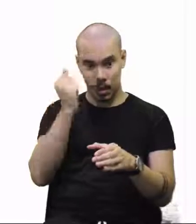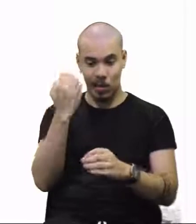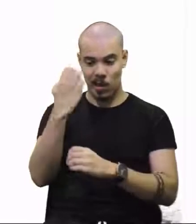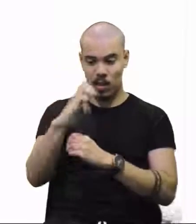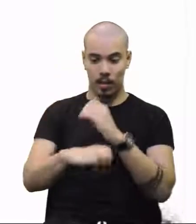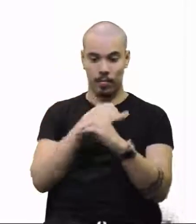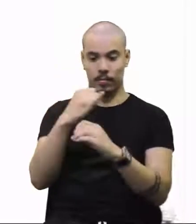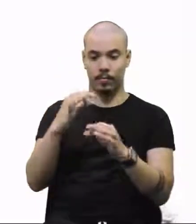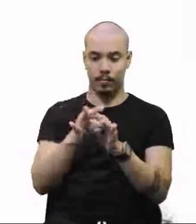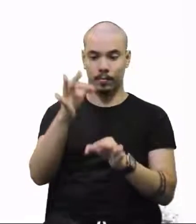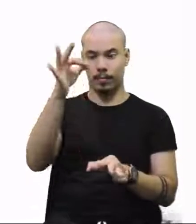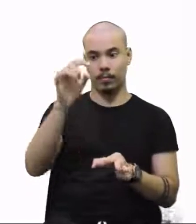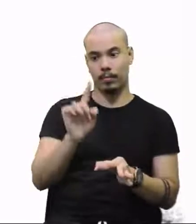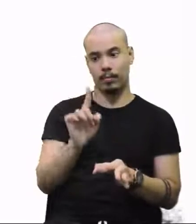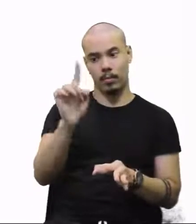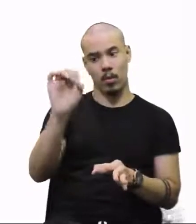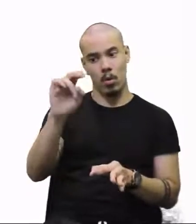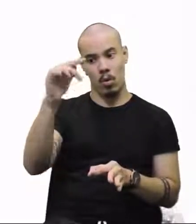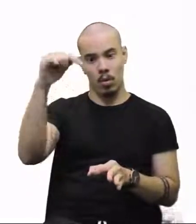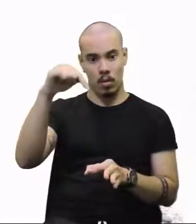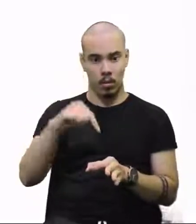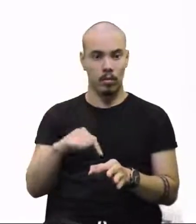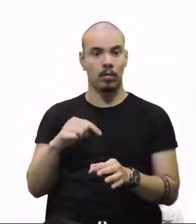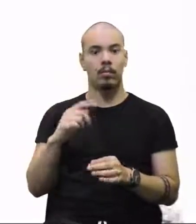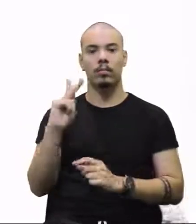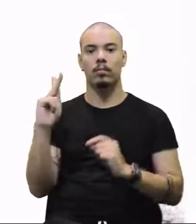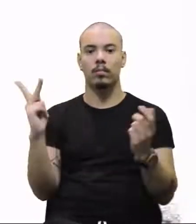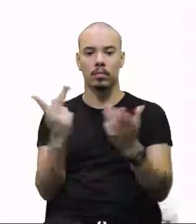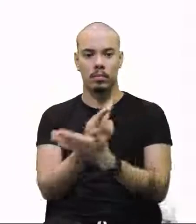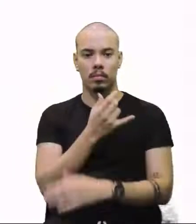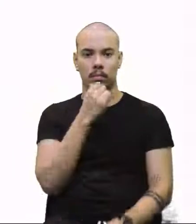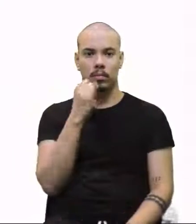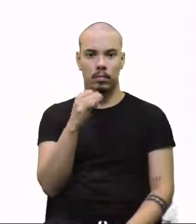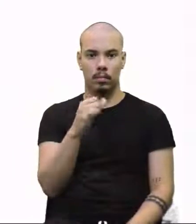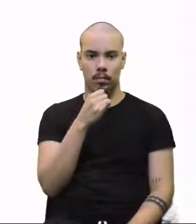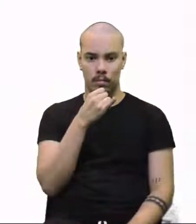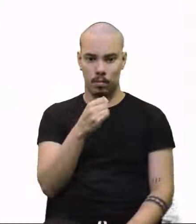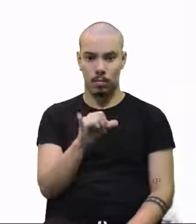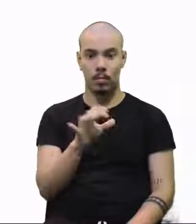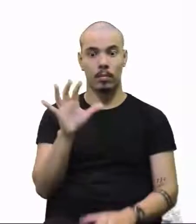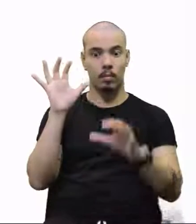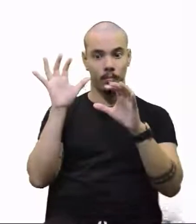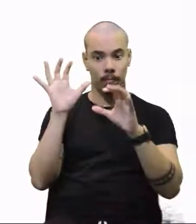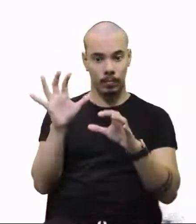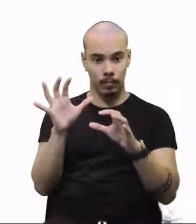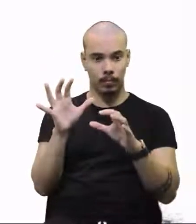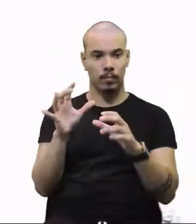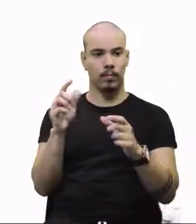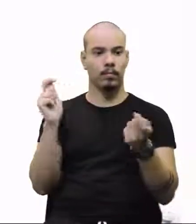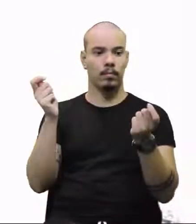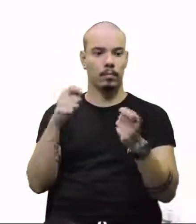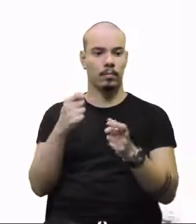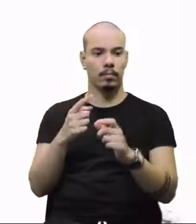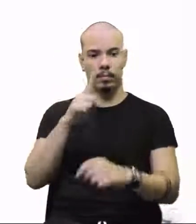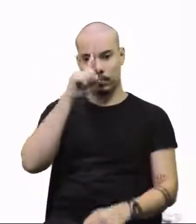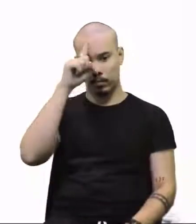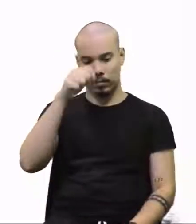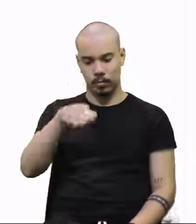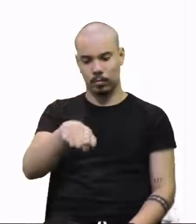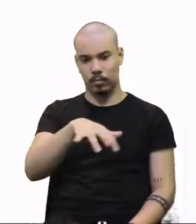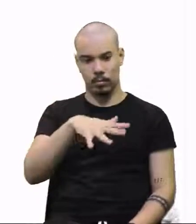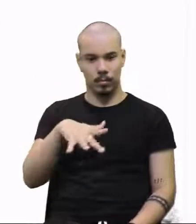extremidades, provocando entre elas uma polarização elétrica. Desse modo, é criado um campo